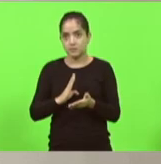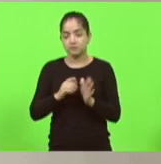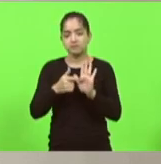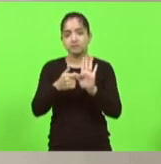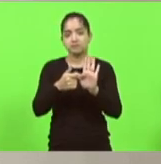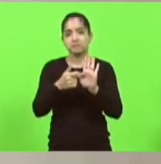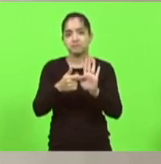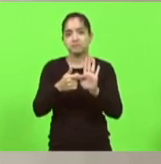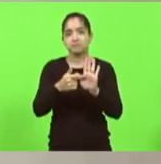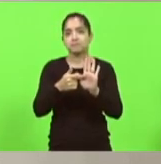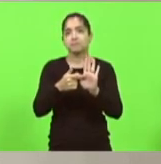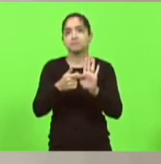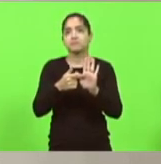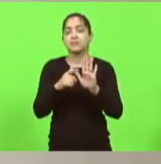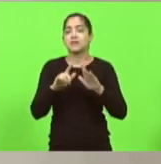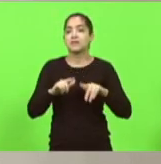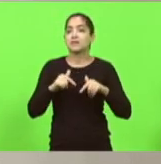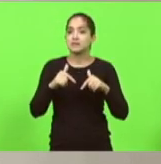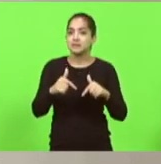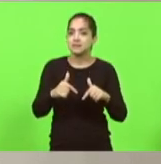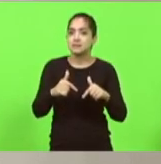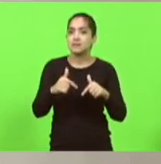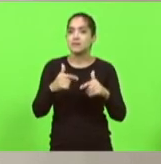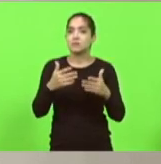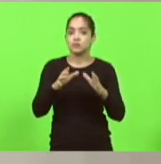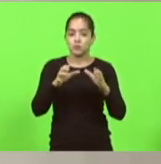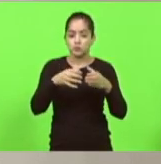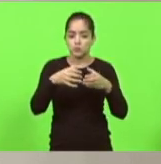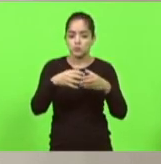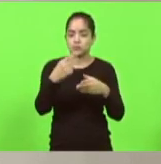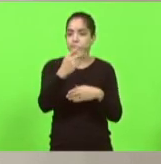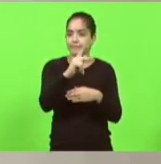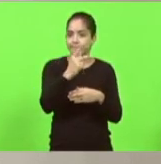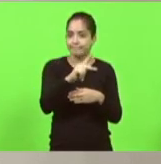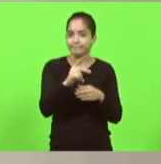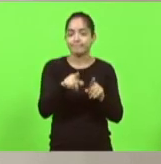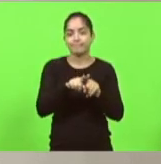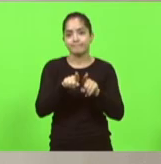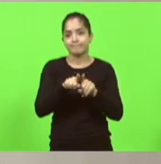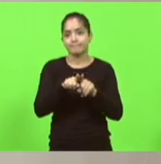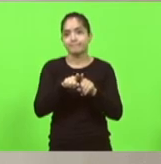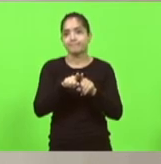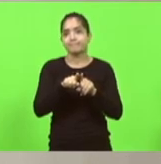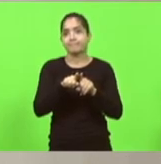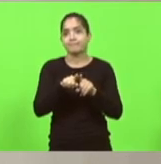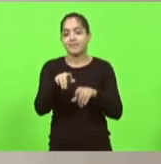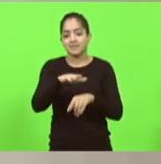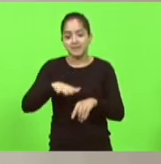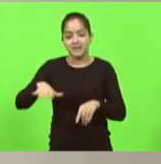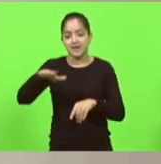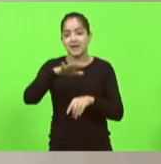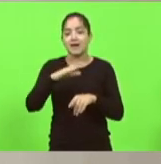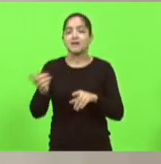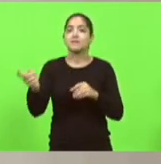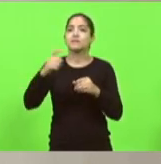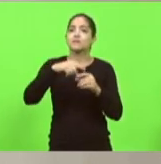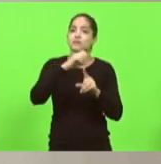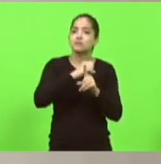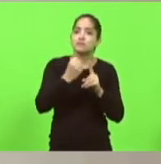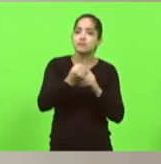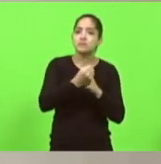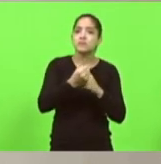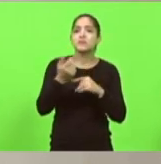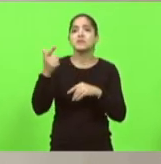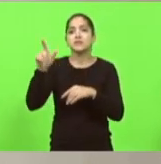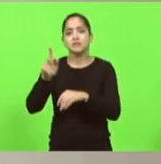nessa ação sua, a sua equipe, bem como também na ressocialização e que venha outros prêmios